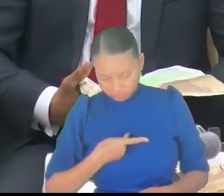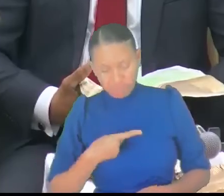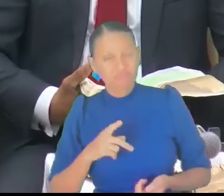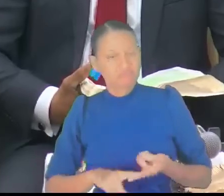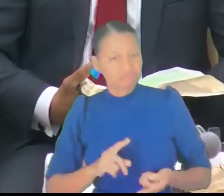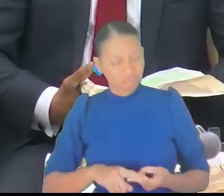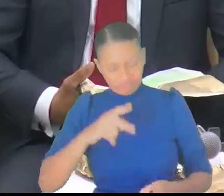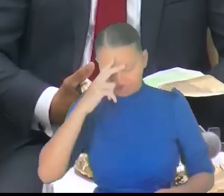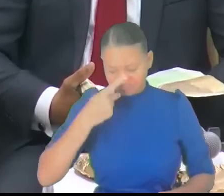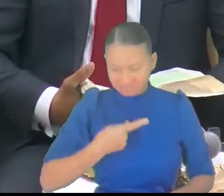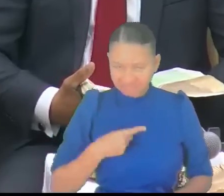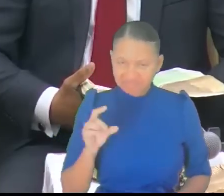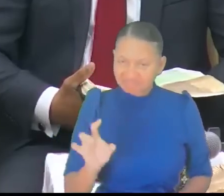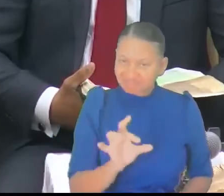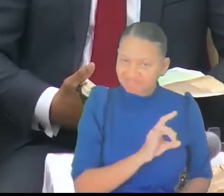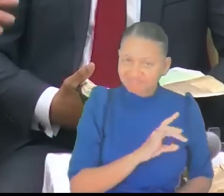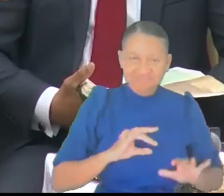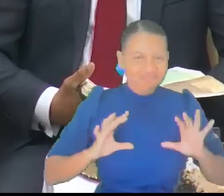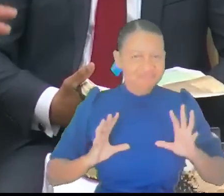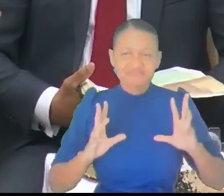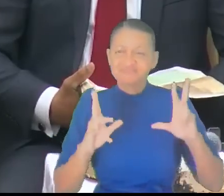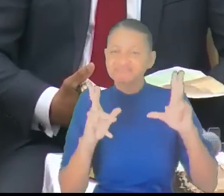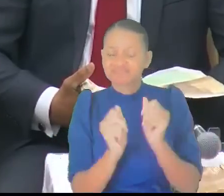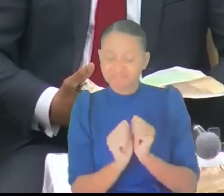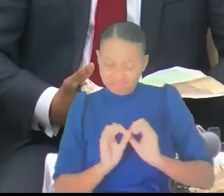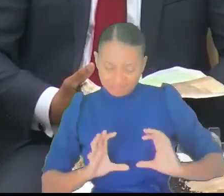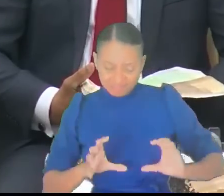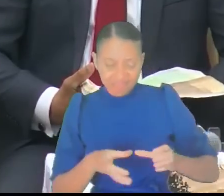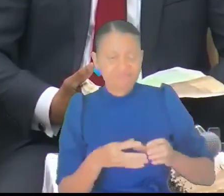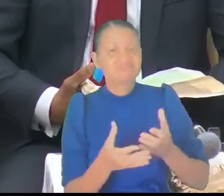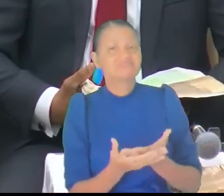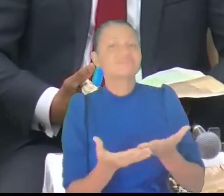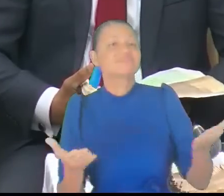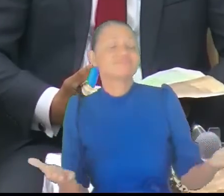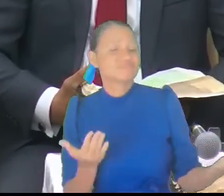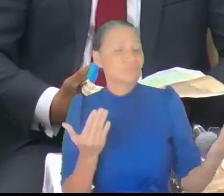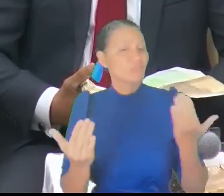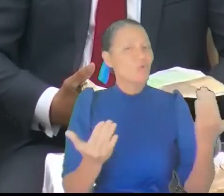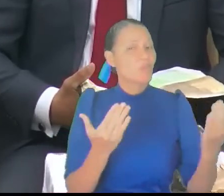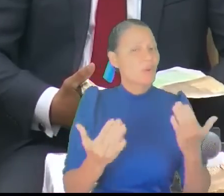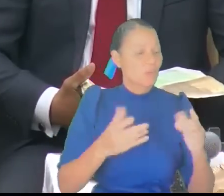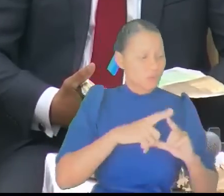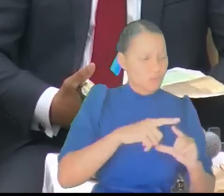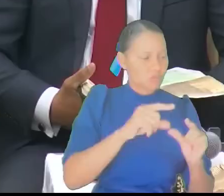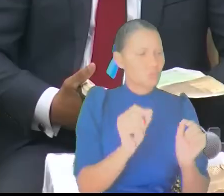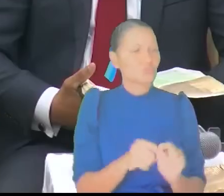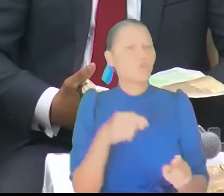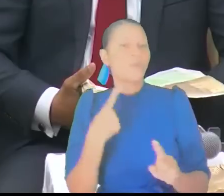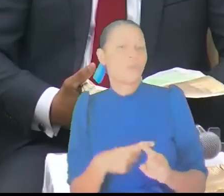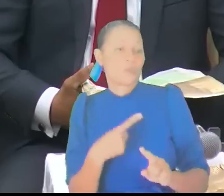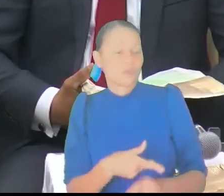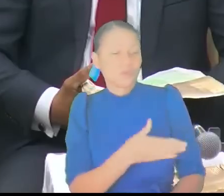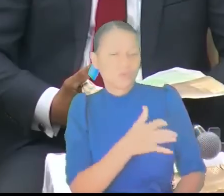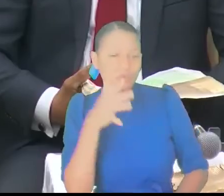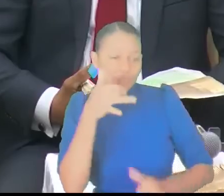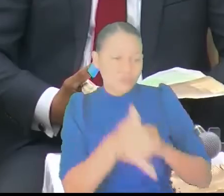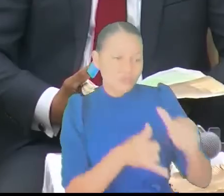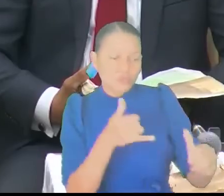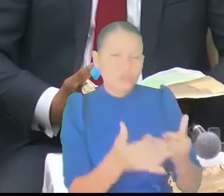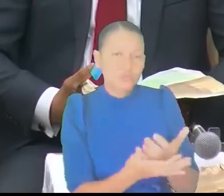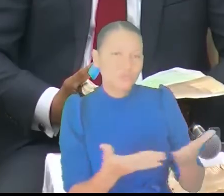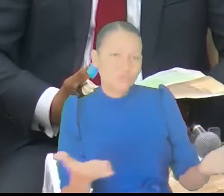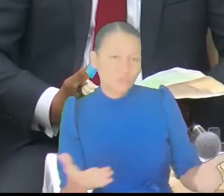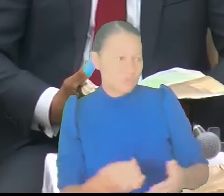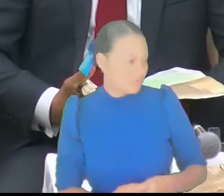você individualmente, e todos nós coletivamente somos comparados com a lua, porque vocês já ouviram alguém dizer assim: fulano